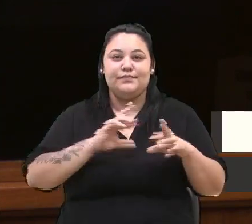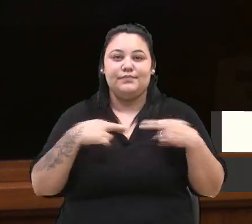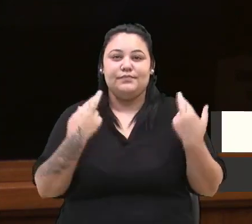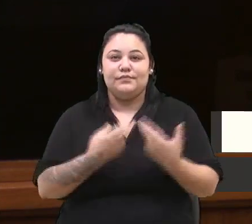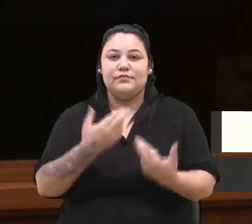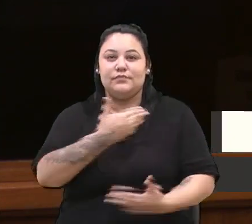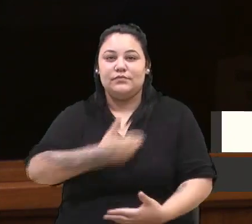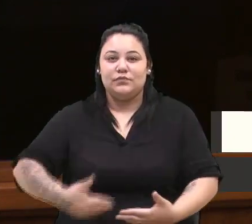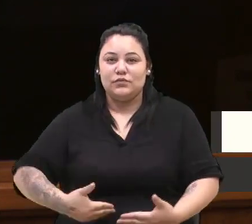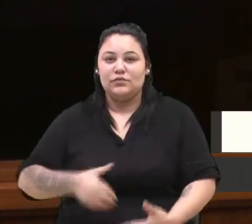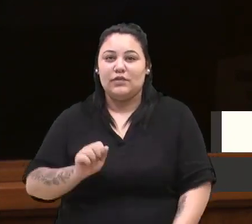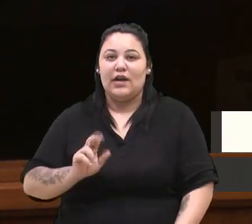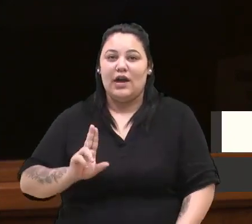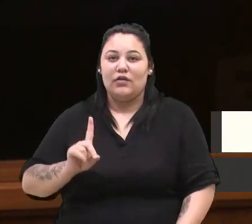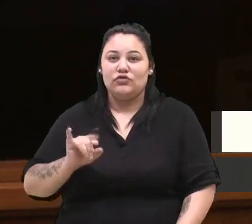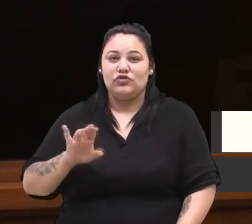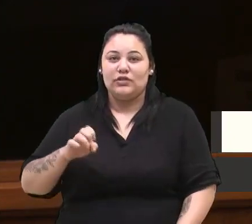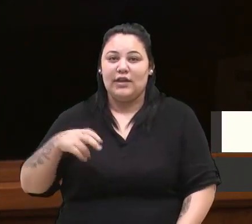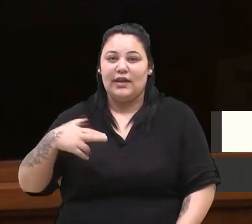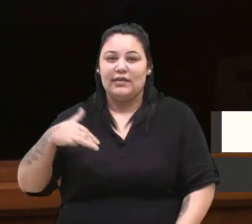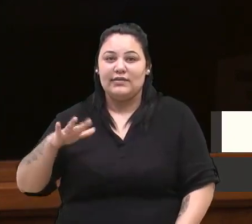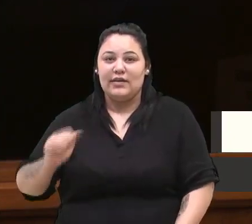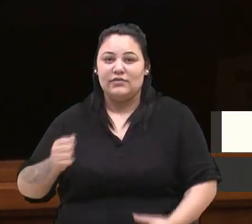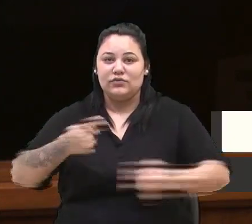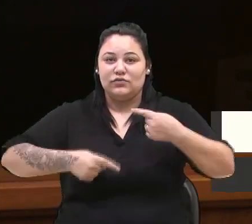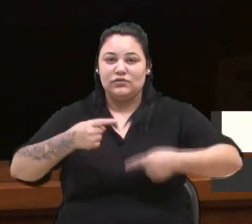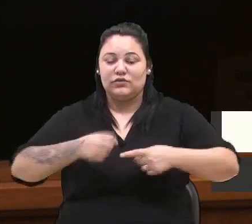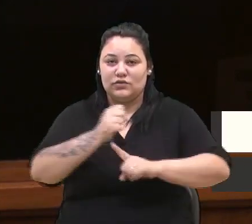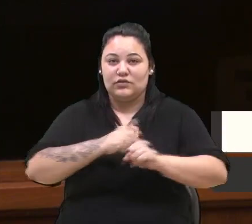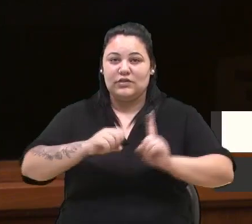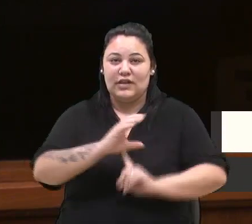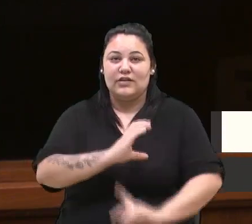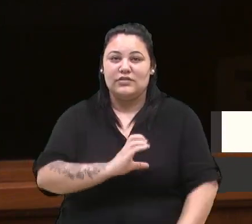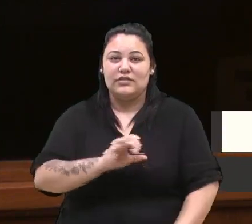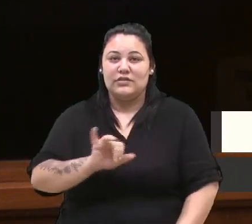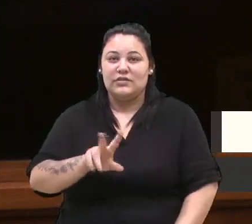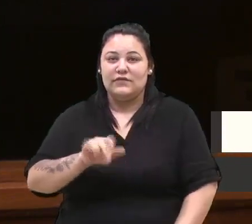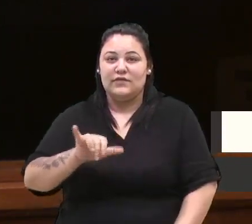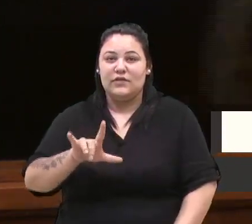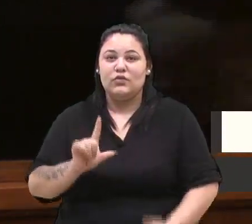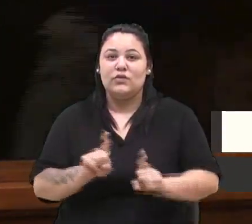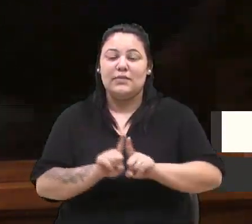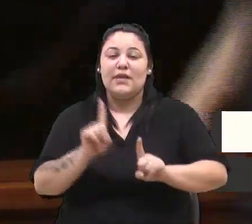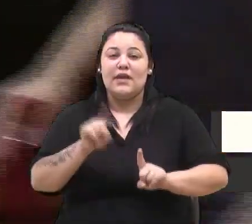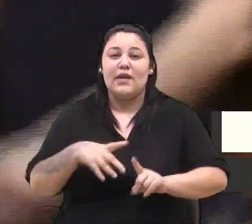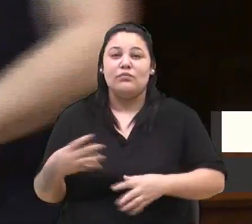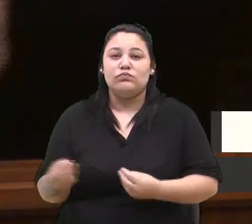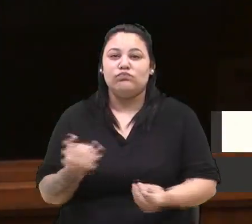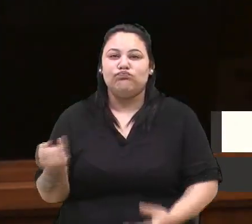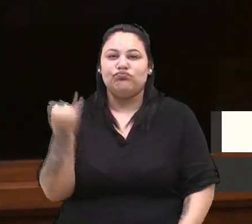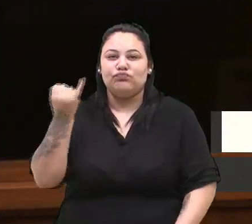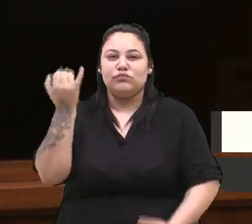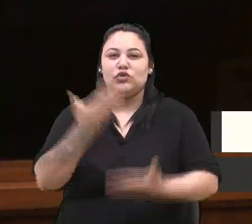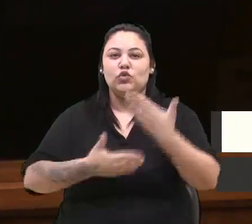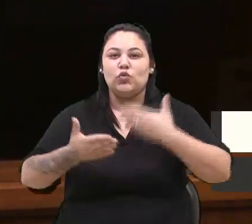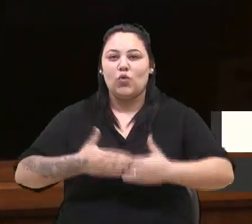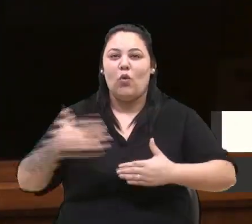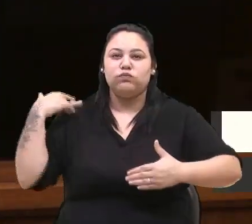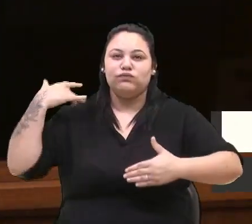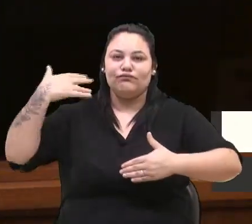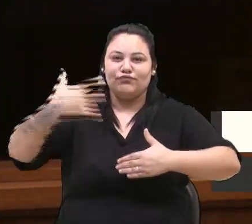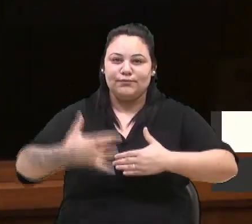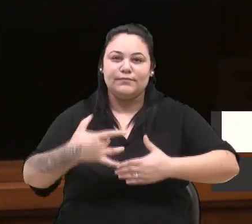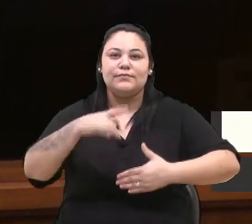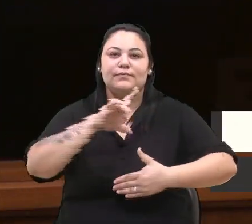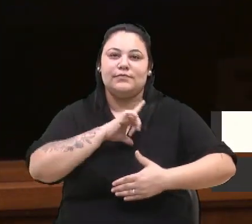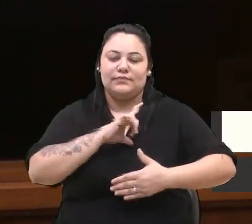foram feitas, do debate com a sociedade civil, foi importante todo esse processo. Nós